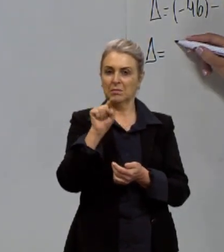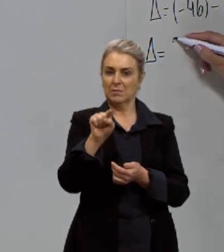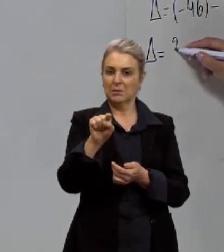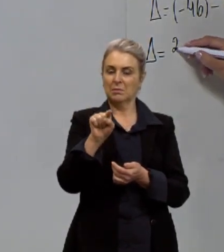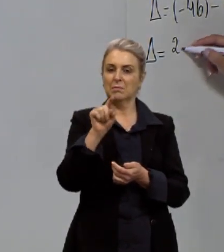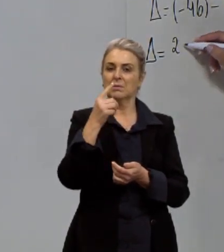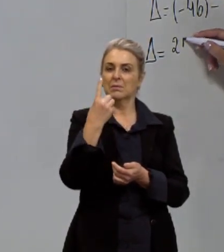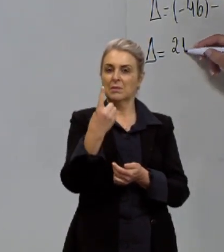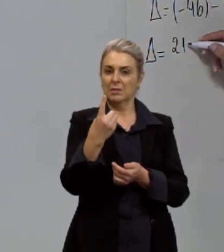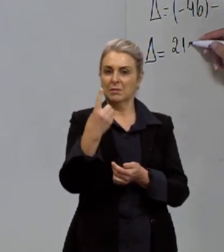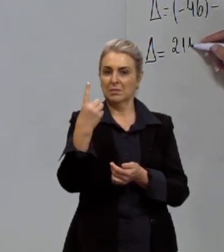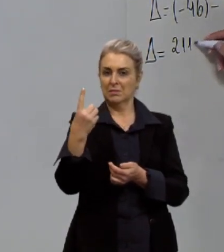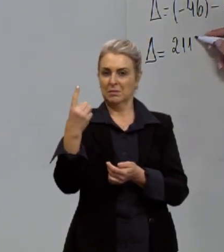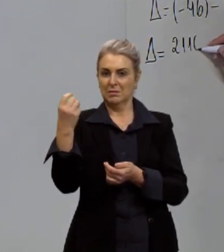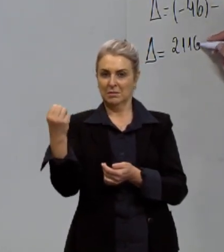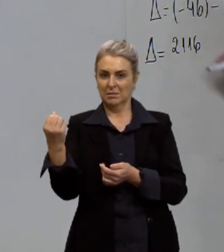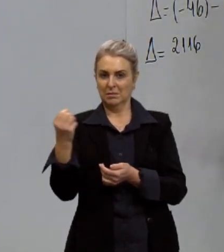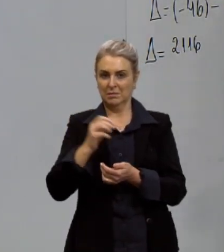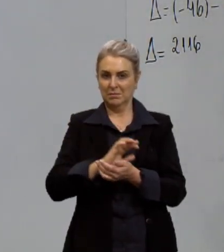2.116.